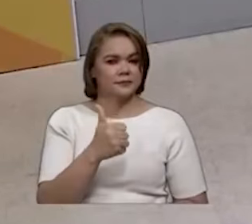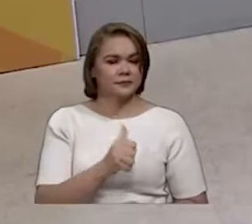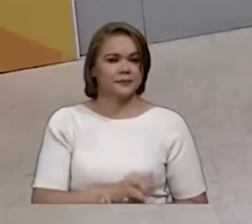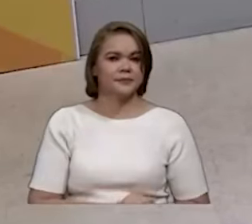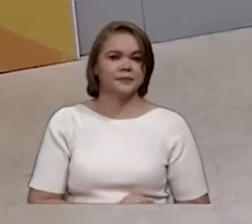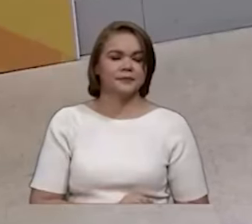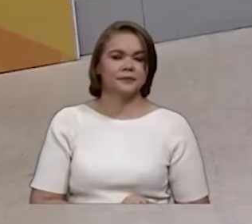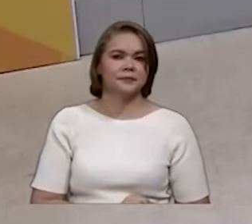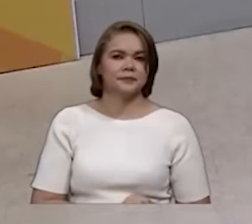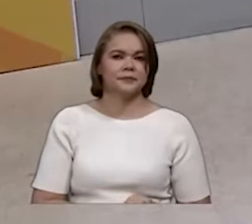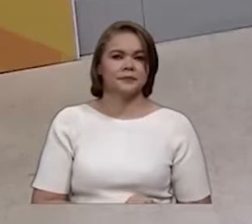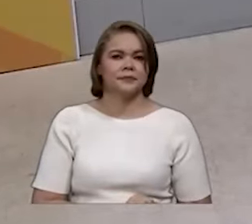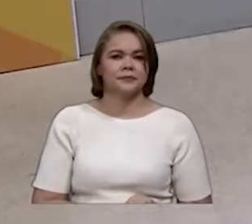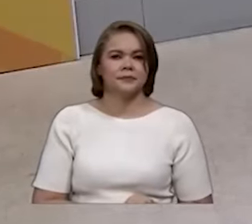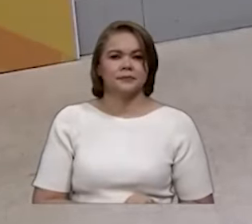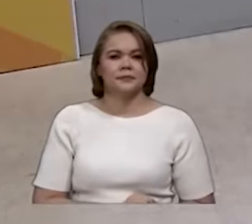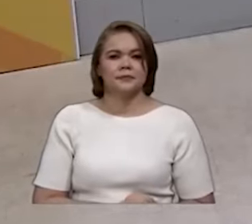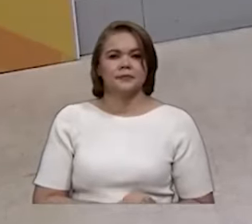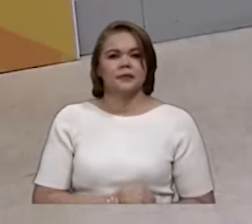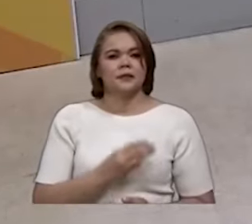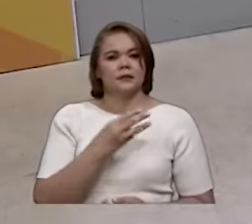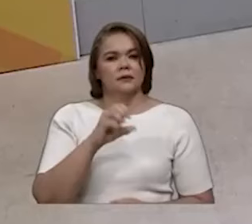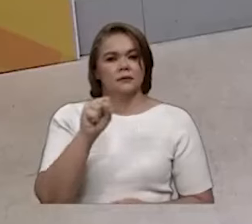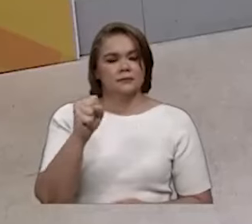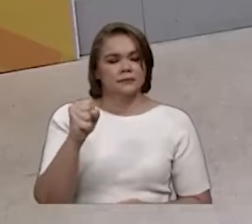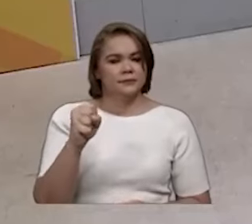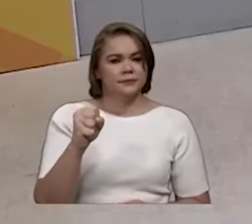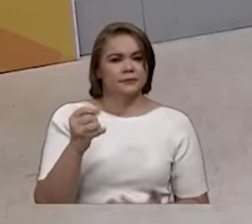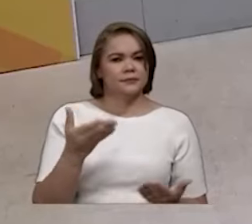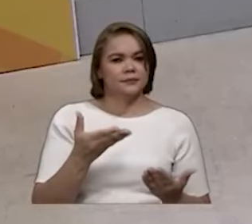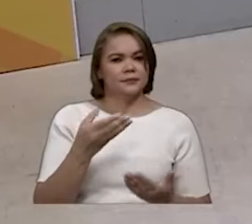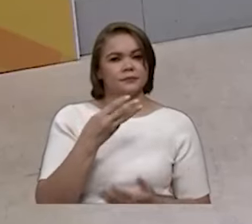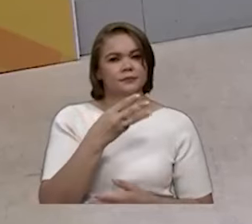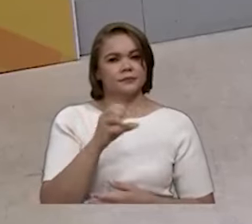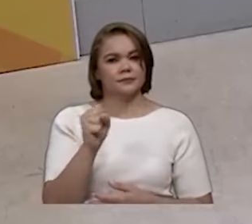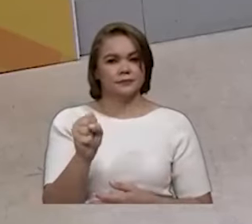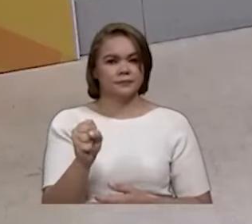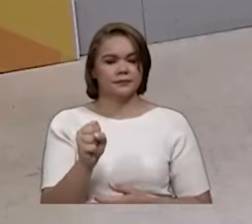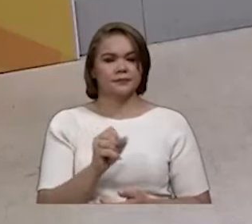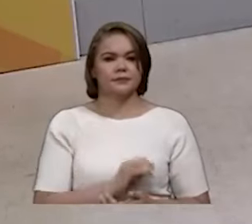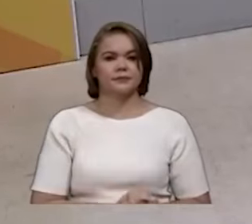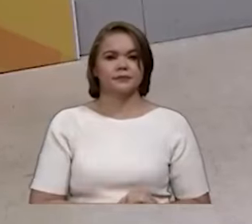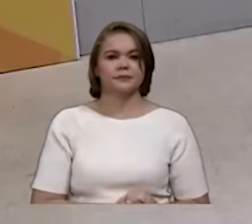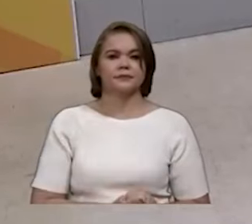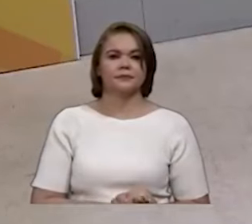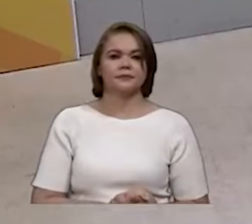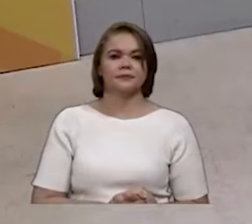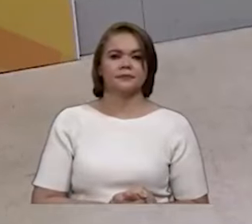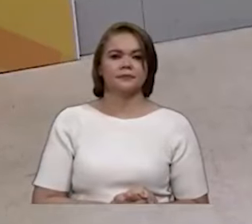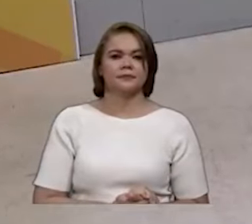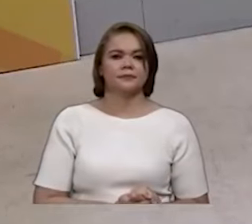Número 11, foi, número 11. 38 agora, 38, 38.